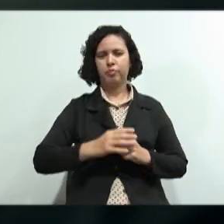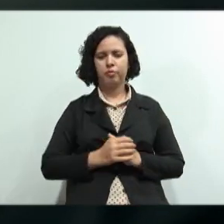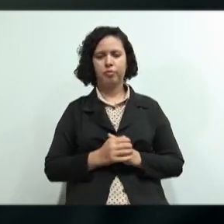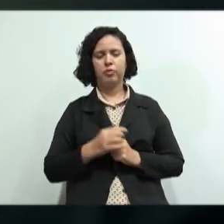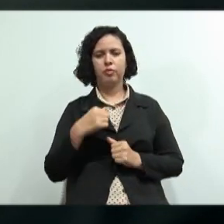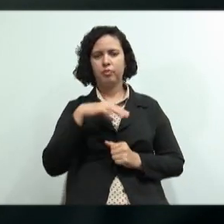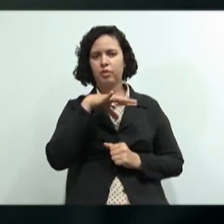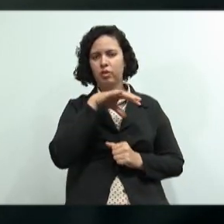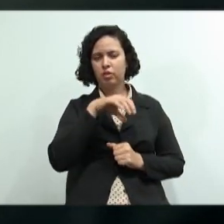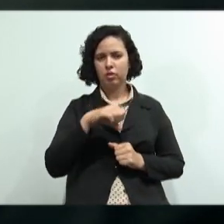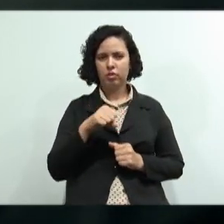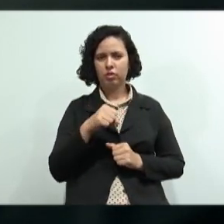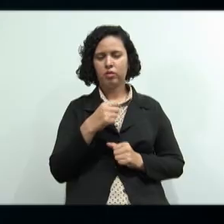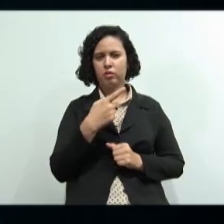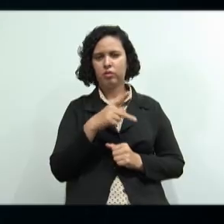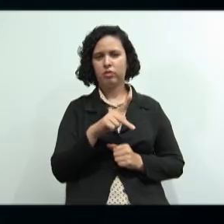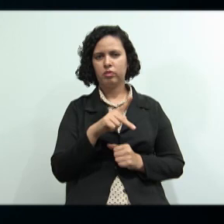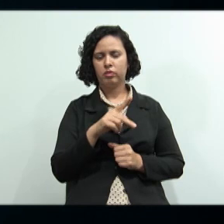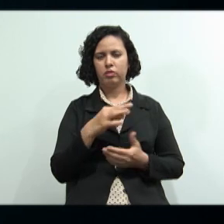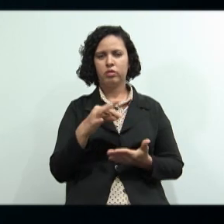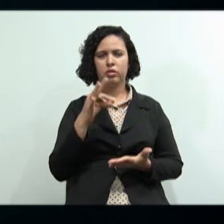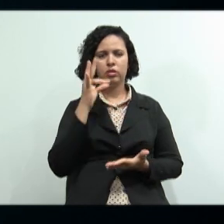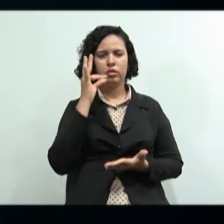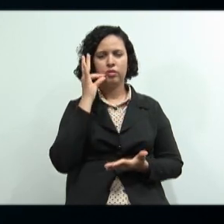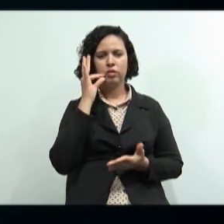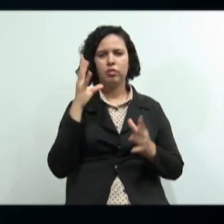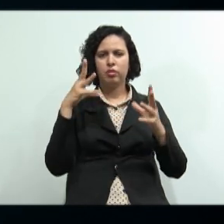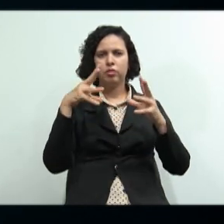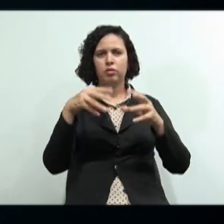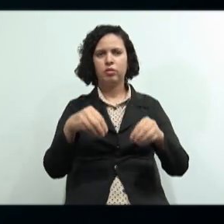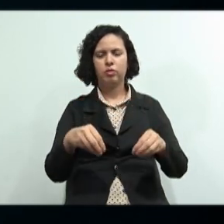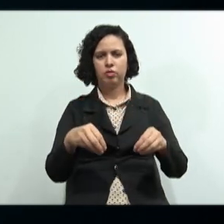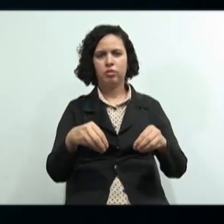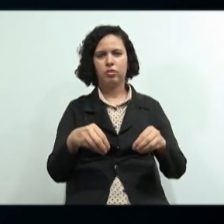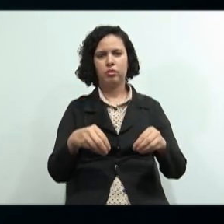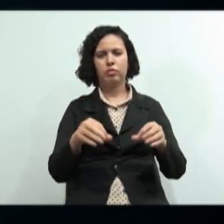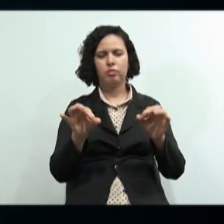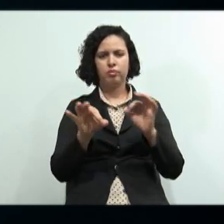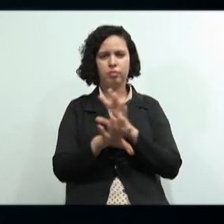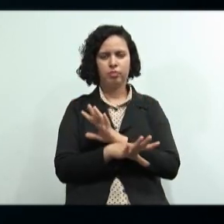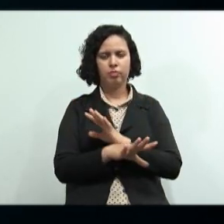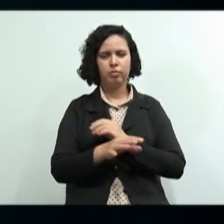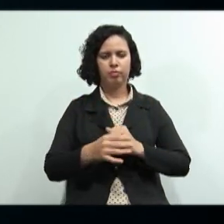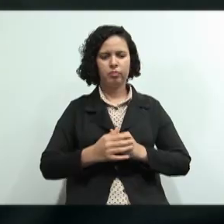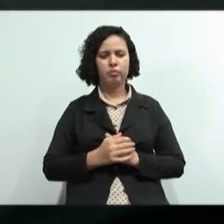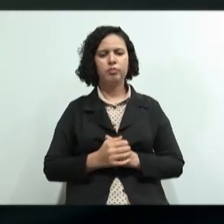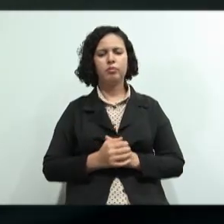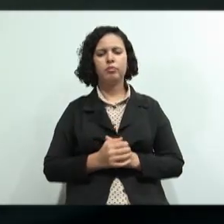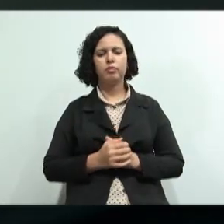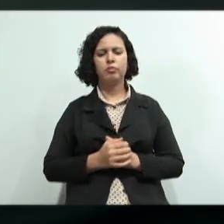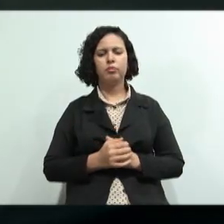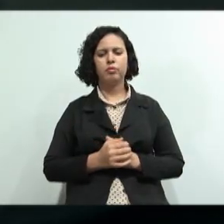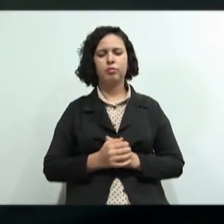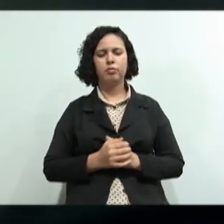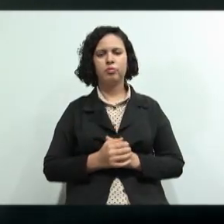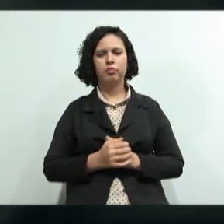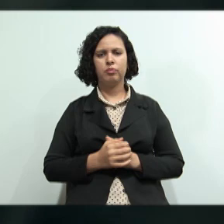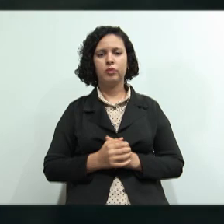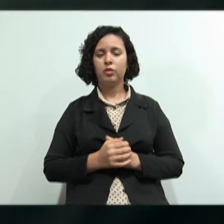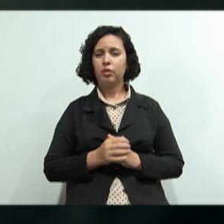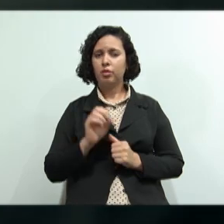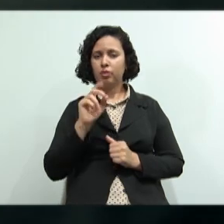pegar agora as suas sacas de café e assim que tiver tudo pronto eu ligo pro senhor, tudo bem? Tudo bem, obrigado. Não tem de quê, seu Armando.